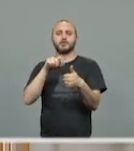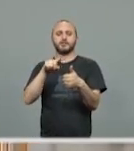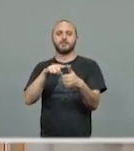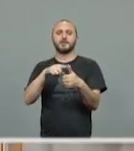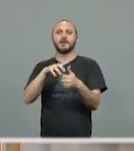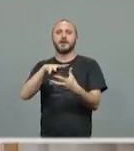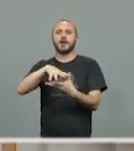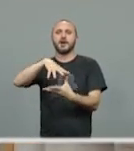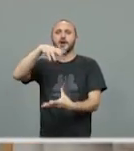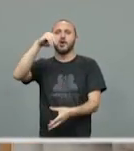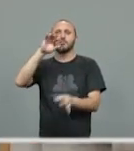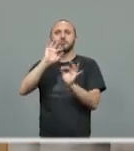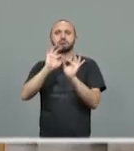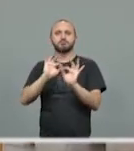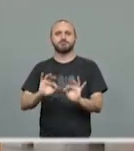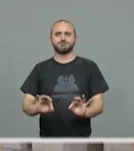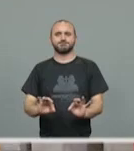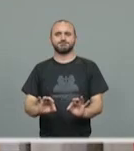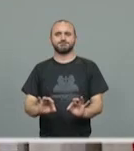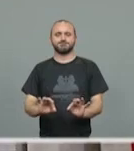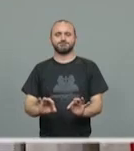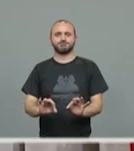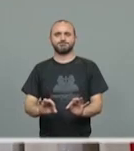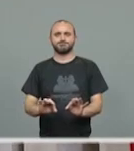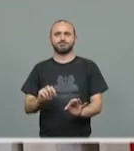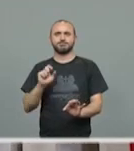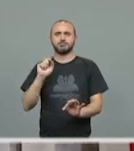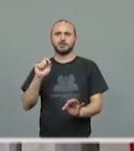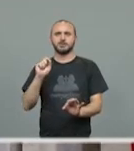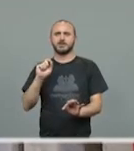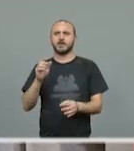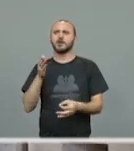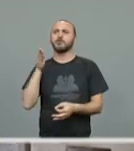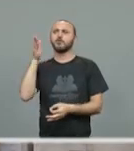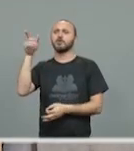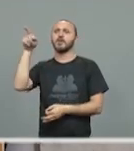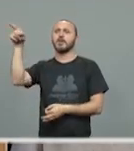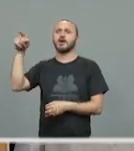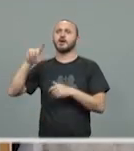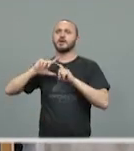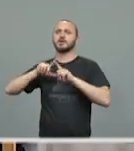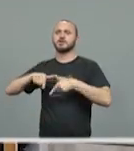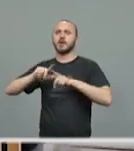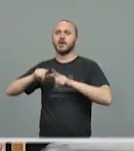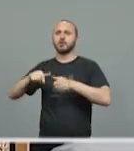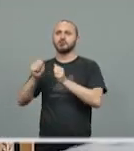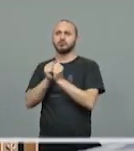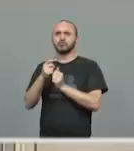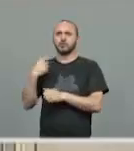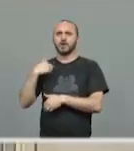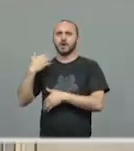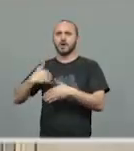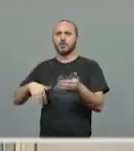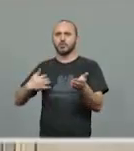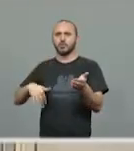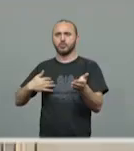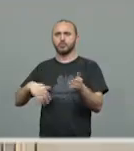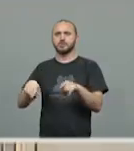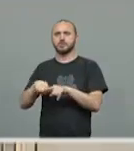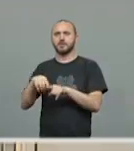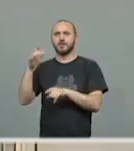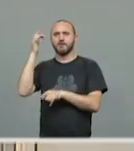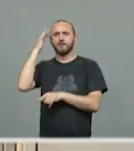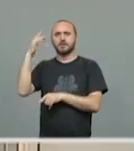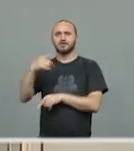pobreza de espírito. Quem foi comigo já para a Terra Santa, e muitos dos músicos, em vez em quando eu facilito para um